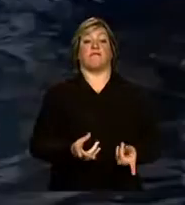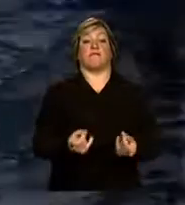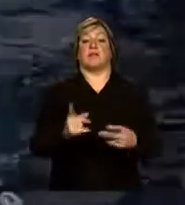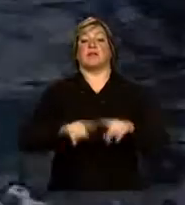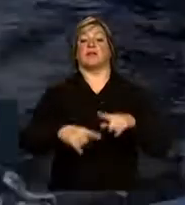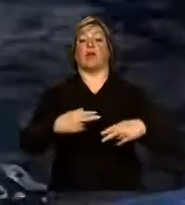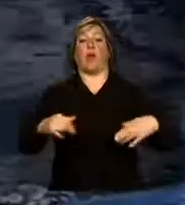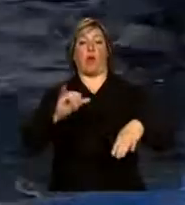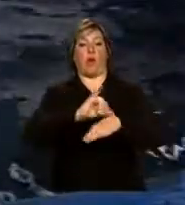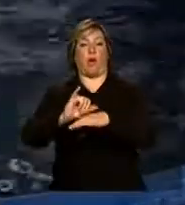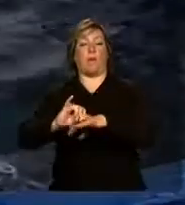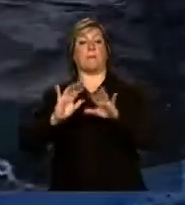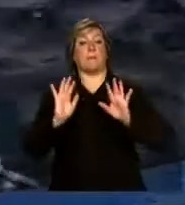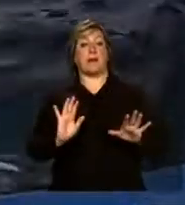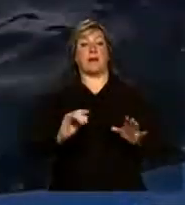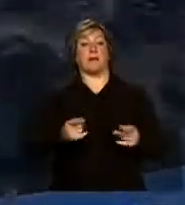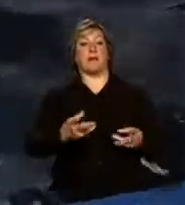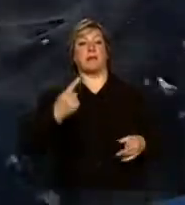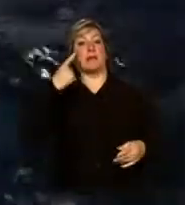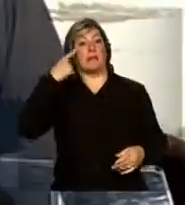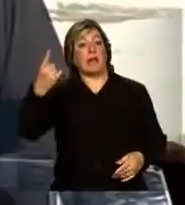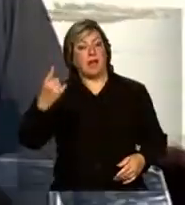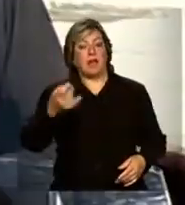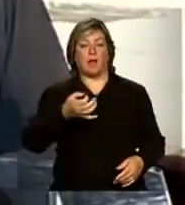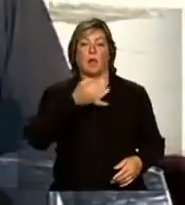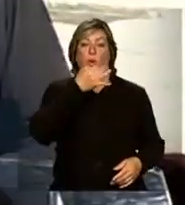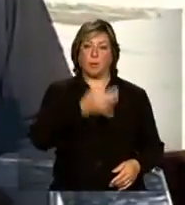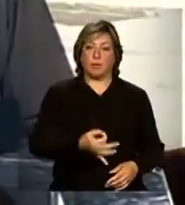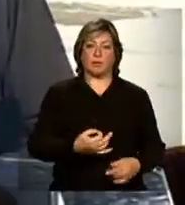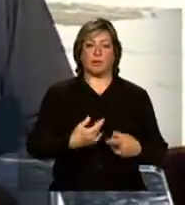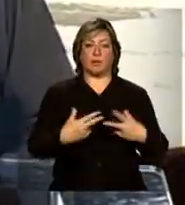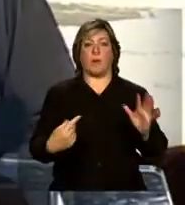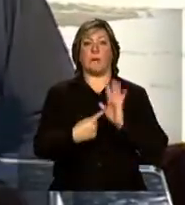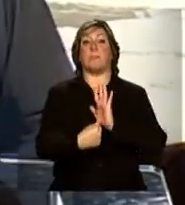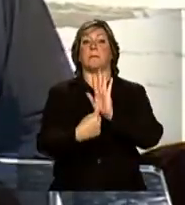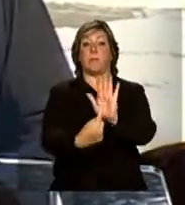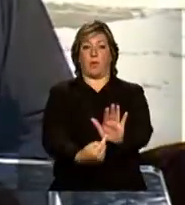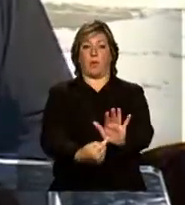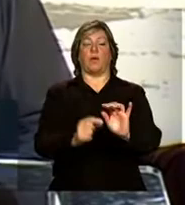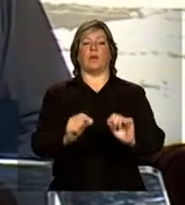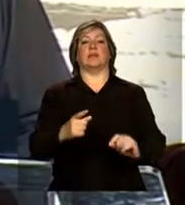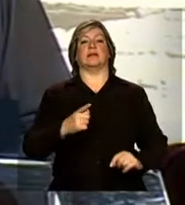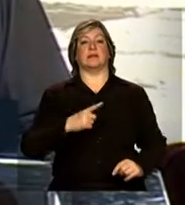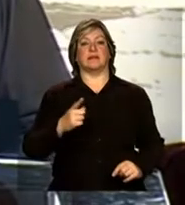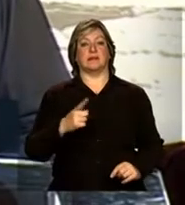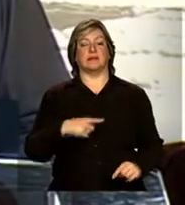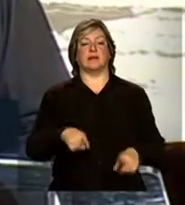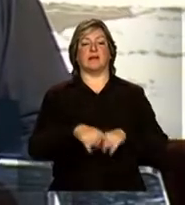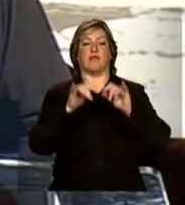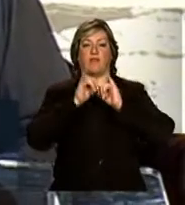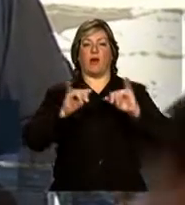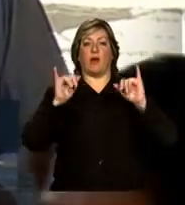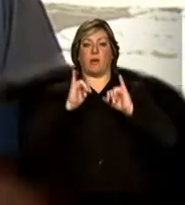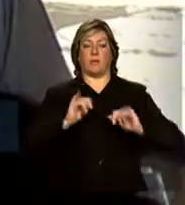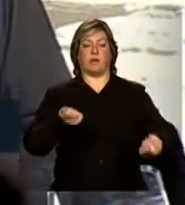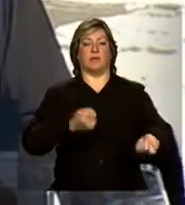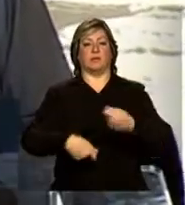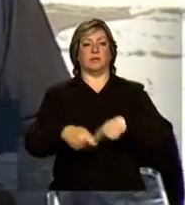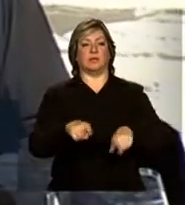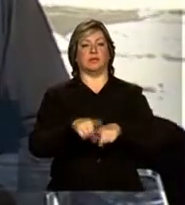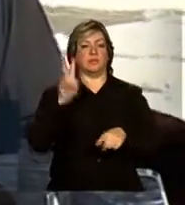Mas onde se vende ideias conceitos e também onde se tem o mercado da informação relacionada